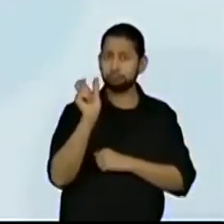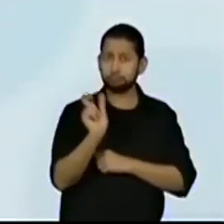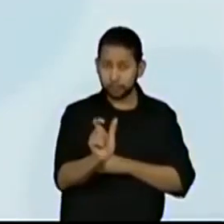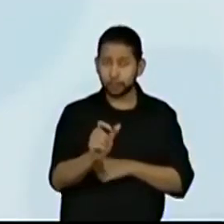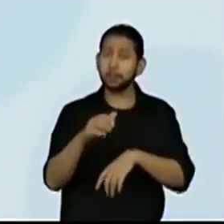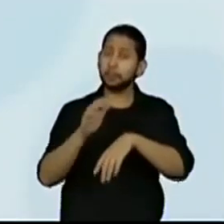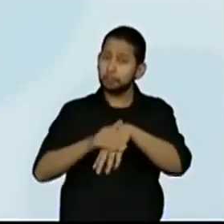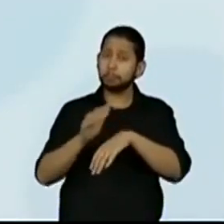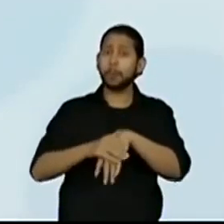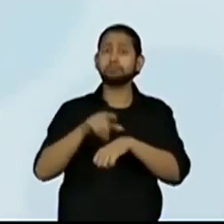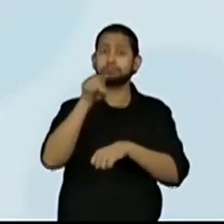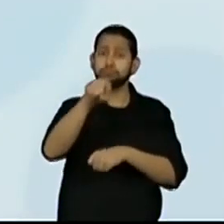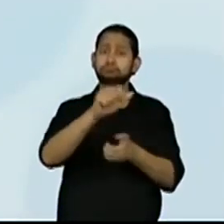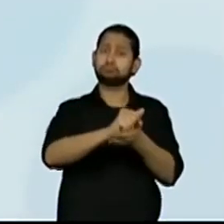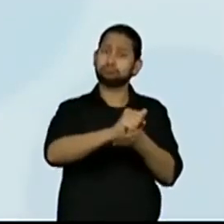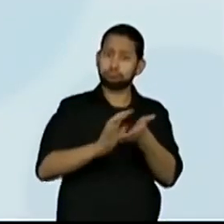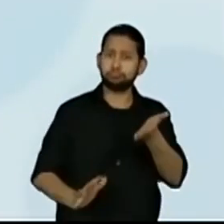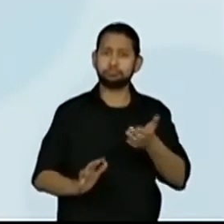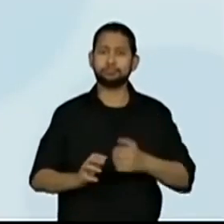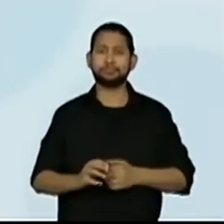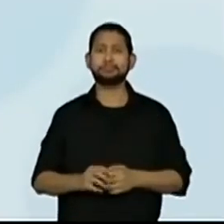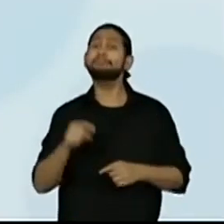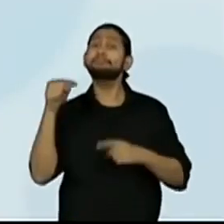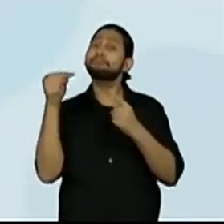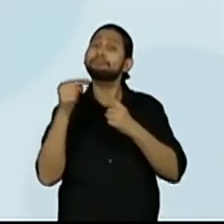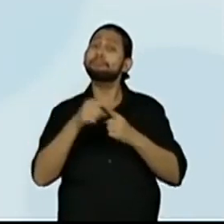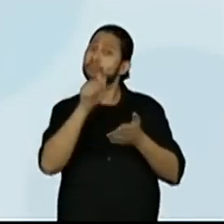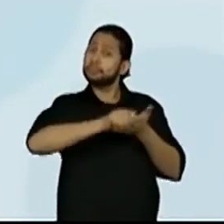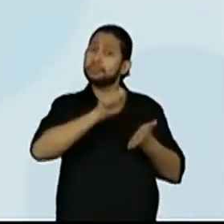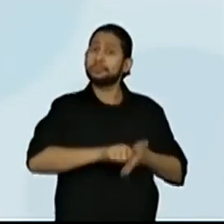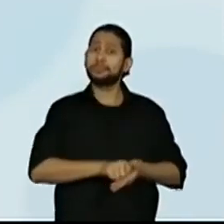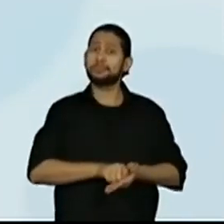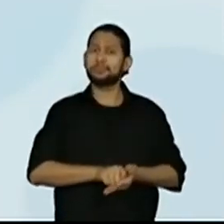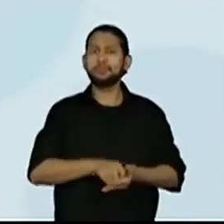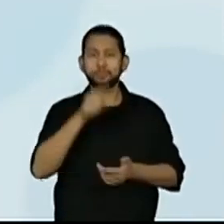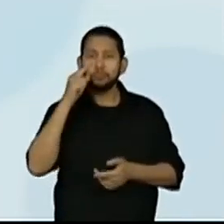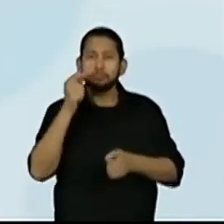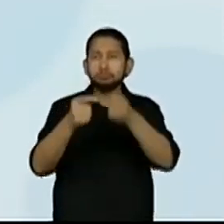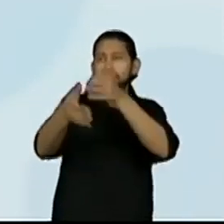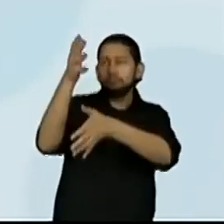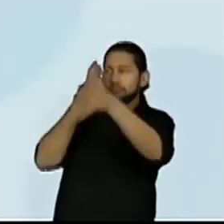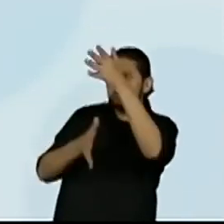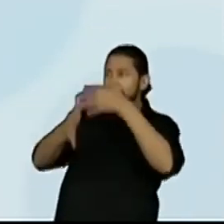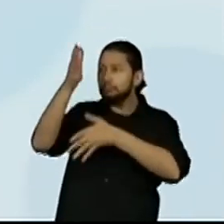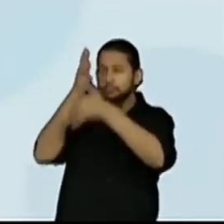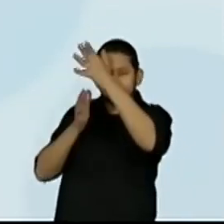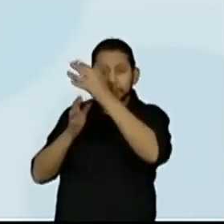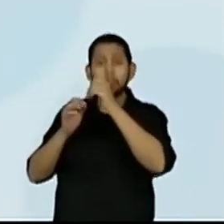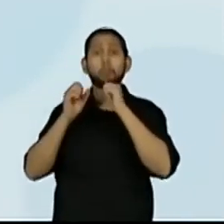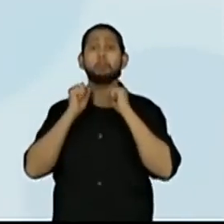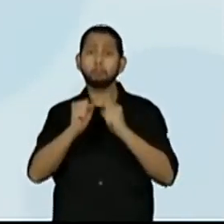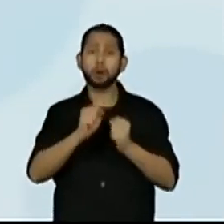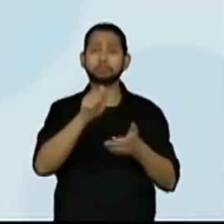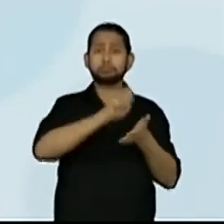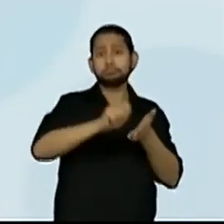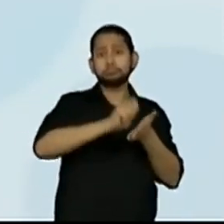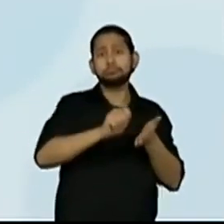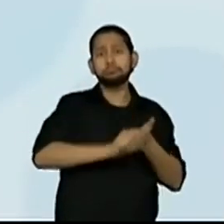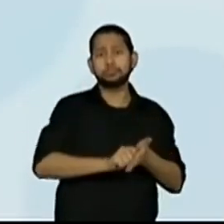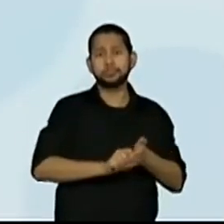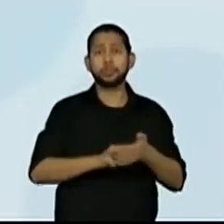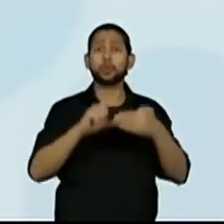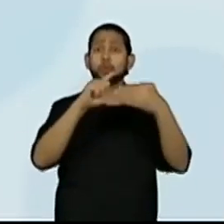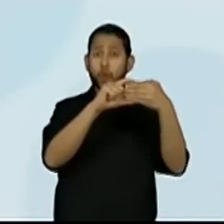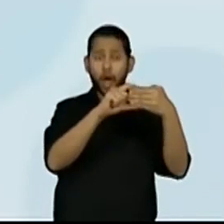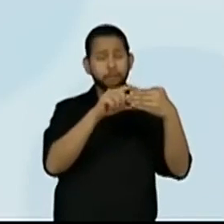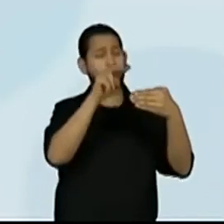sugestões de atividade é muito da escrita, né? Vocês podem tanto transcrever as